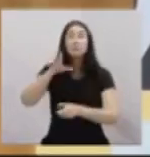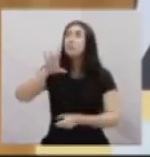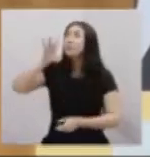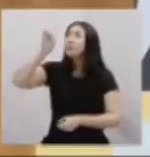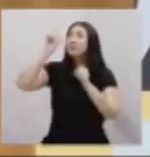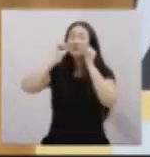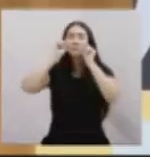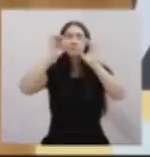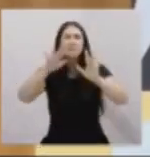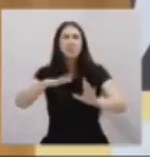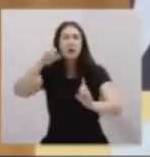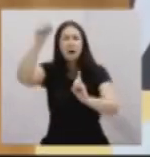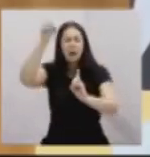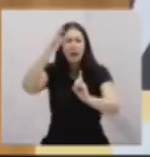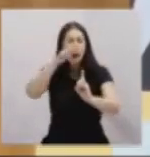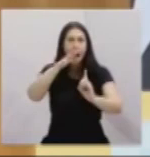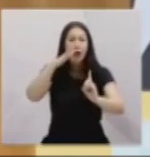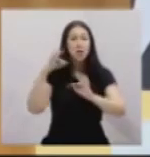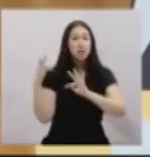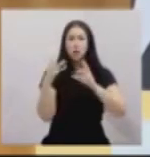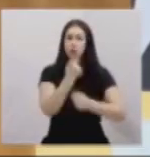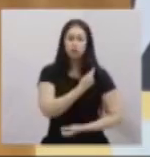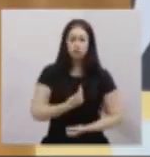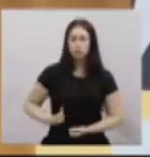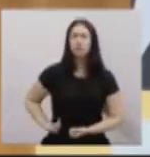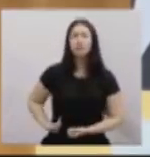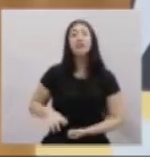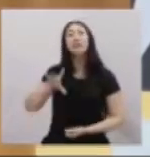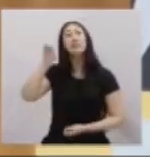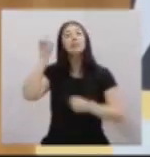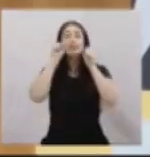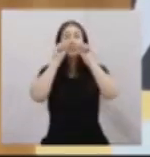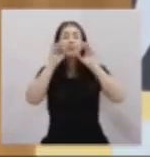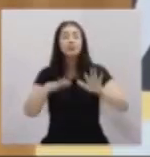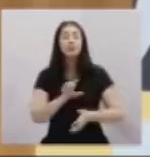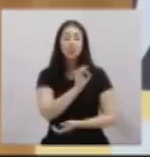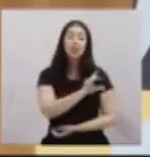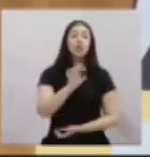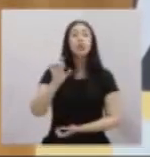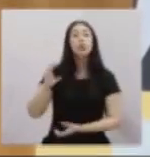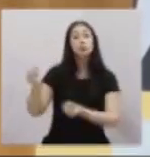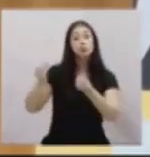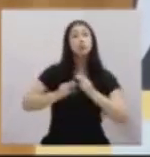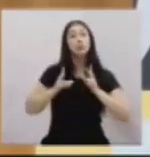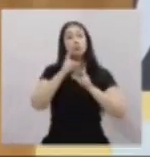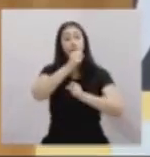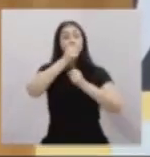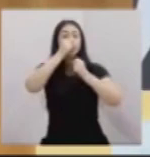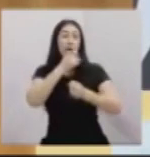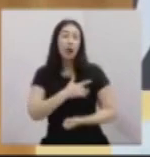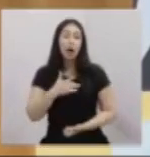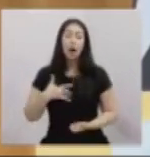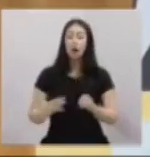e iluminar nossos governantes. Que Deus possa abençoar a cada um de nós, nos trazer força, saúde, segurança